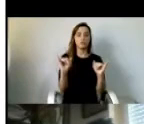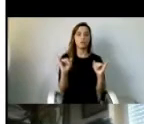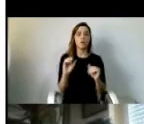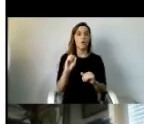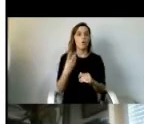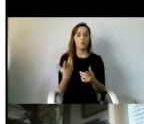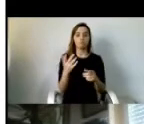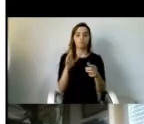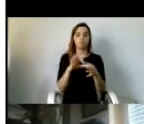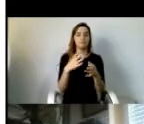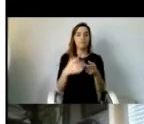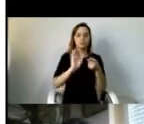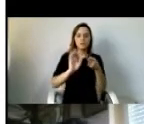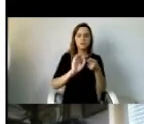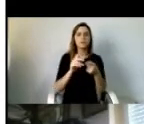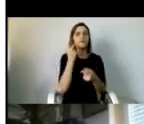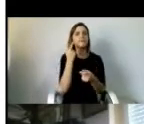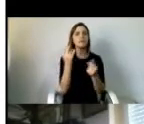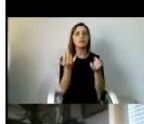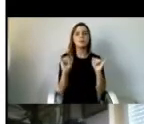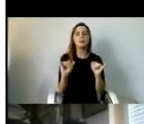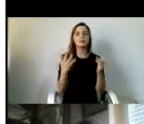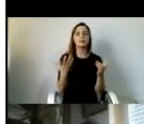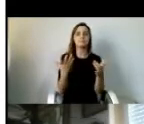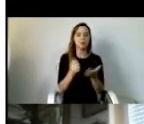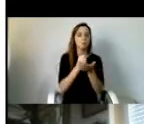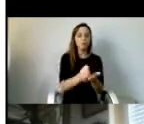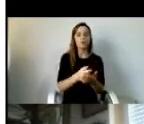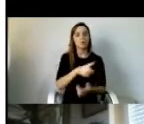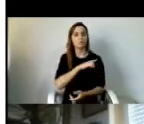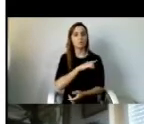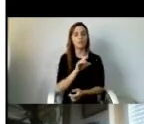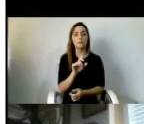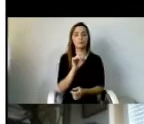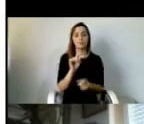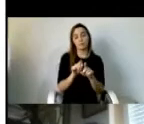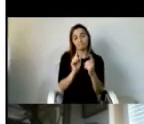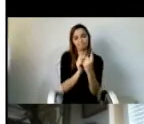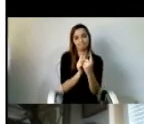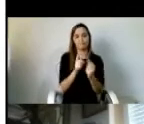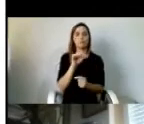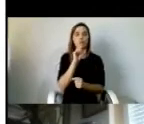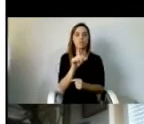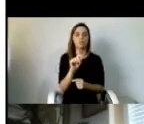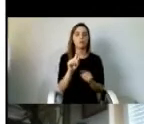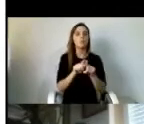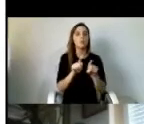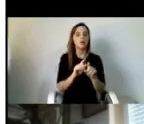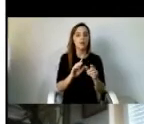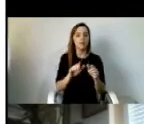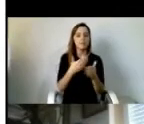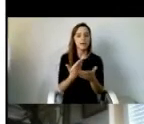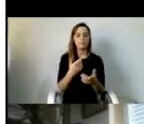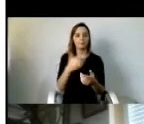aspecto muito específico da vida independente, a assistência pessoal pode também ser, pode ser também percepcionada como uma alavanca para alguns destes direitos. Por